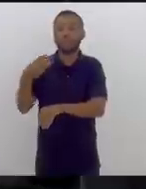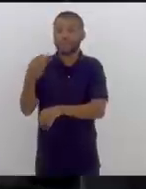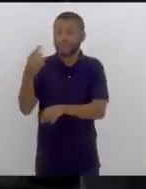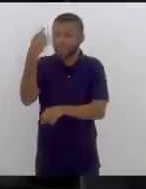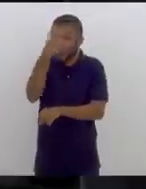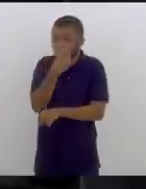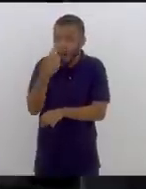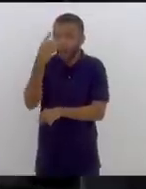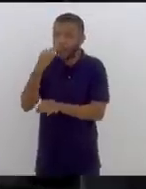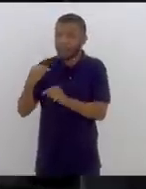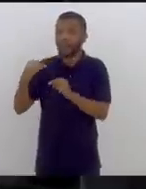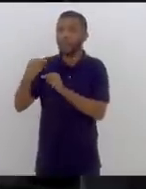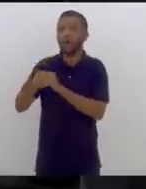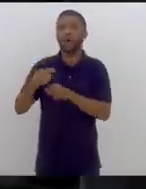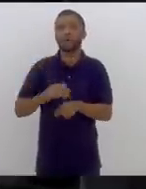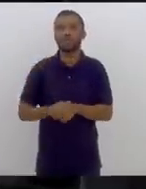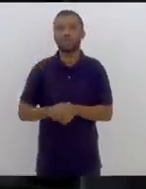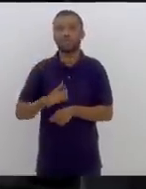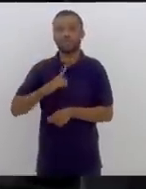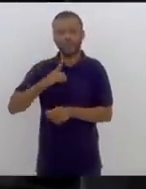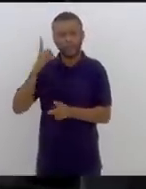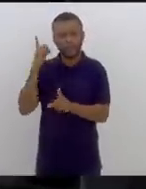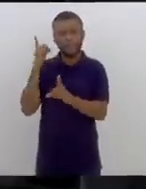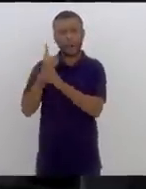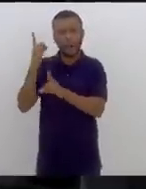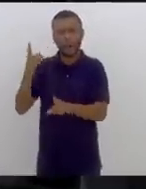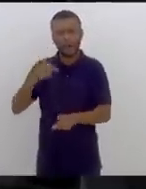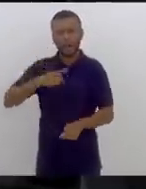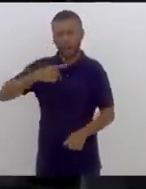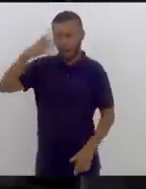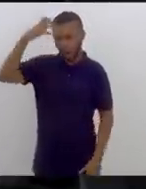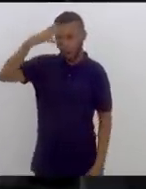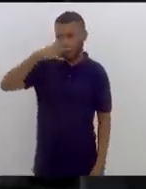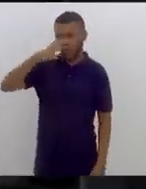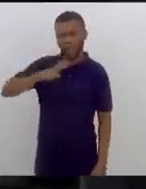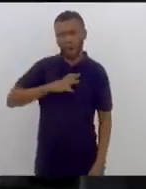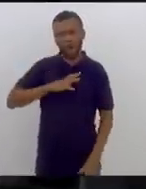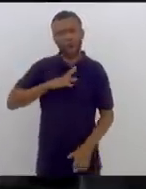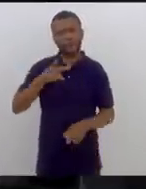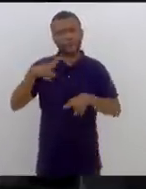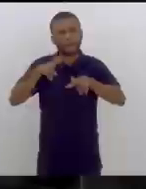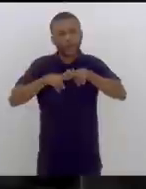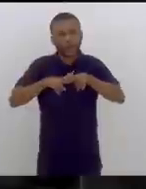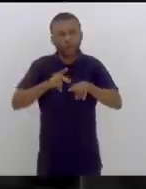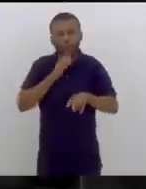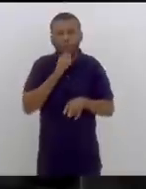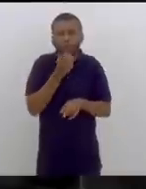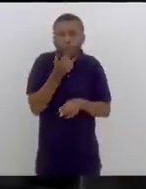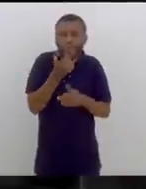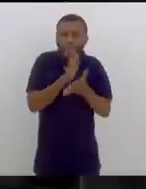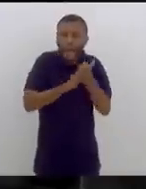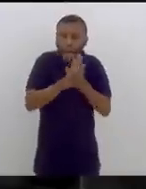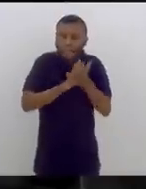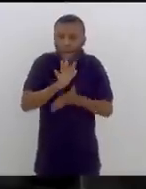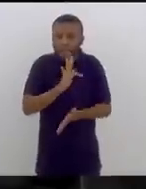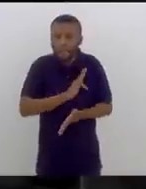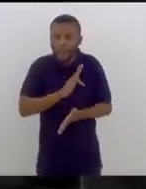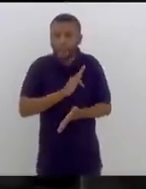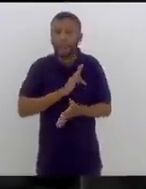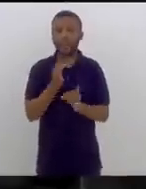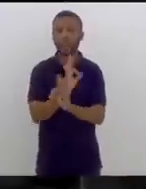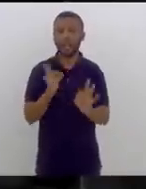depois me chega com flagrante dizendo que era meu e eu preso sem comida sem nada sem a PMC